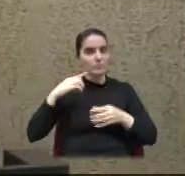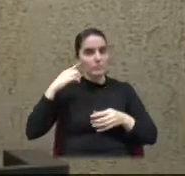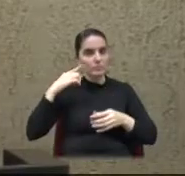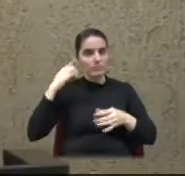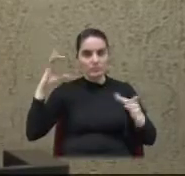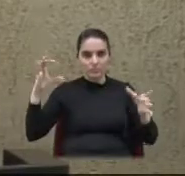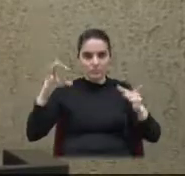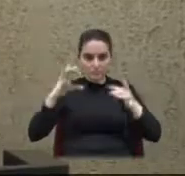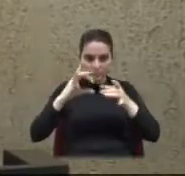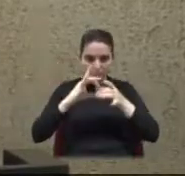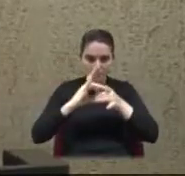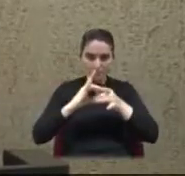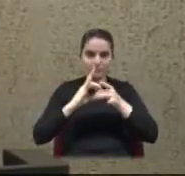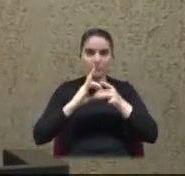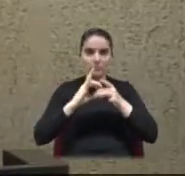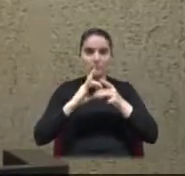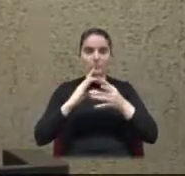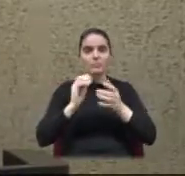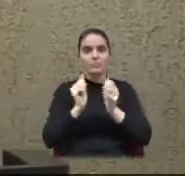esta casa.